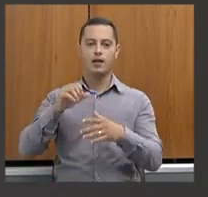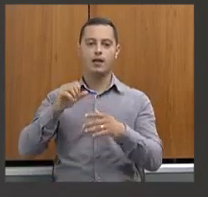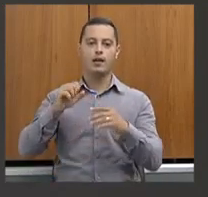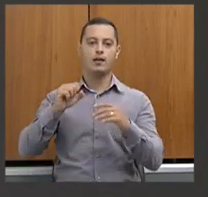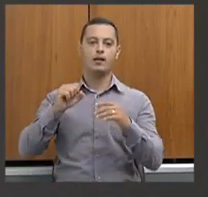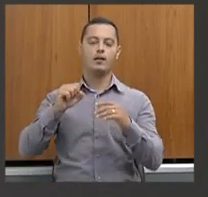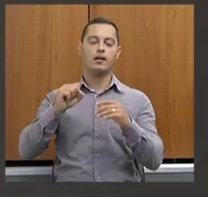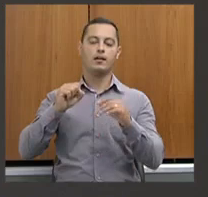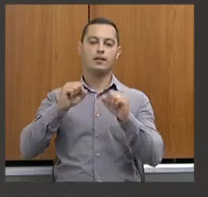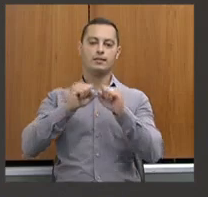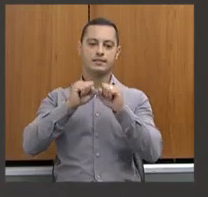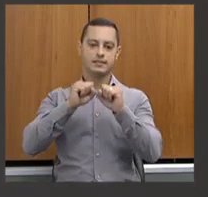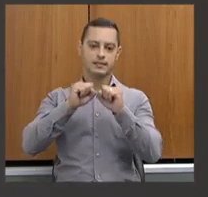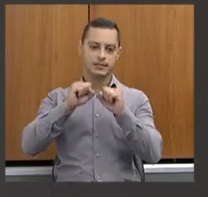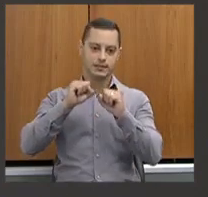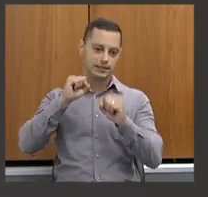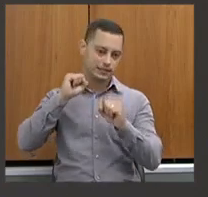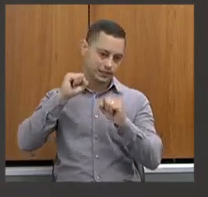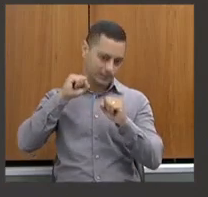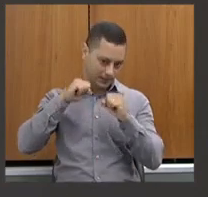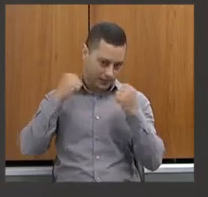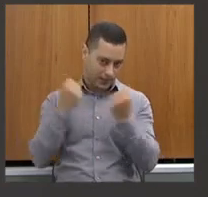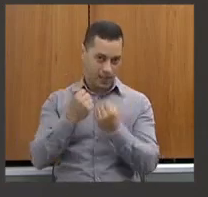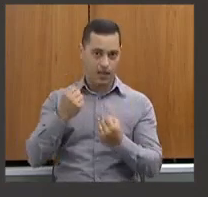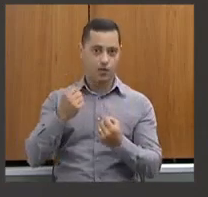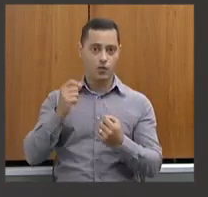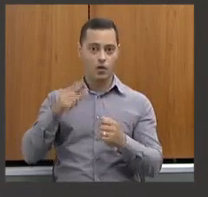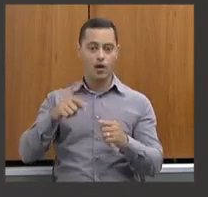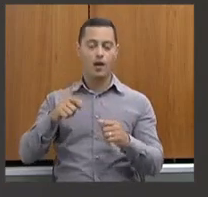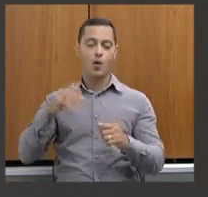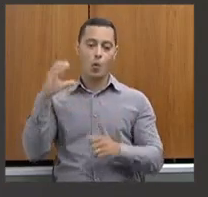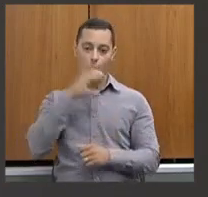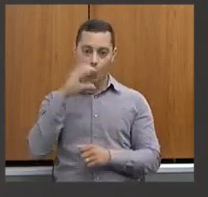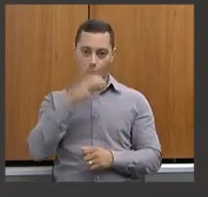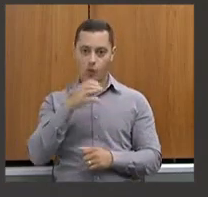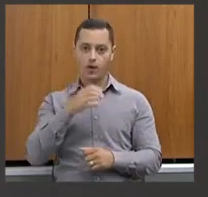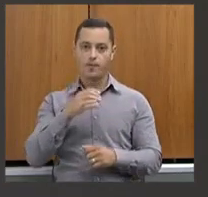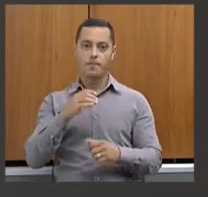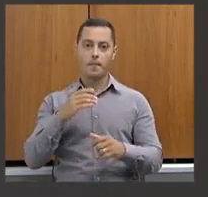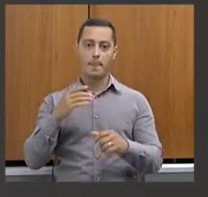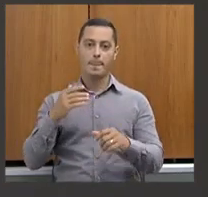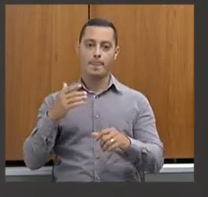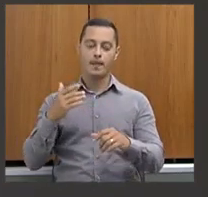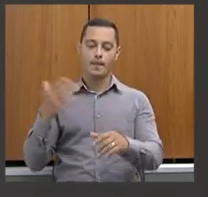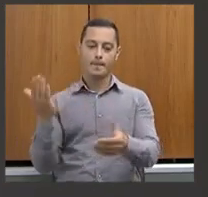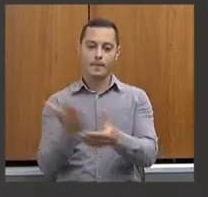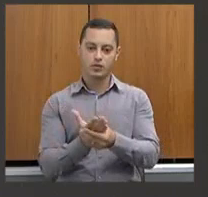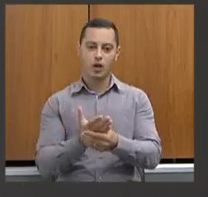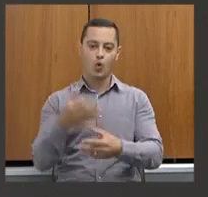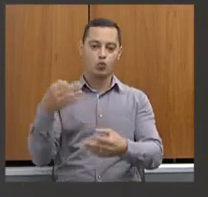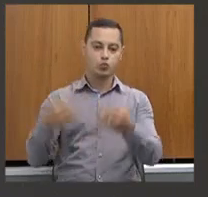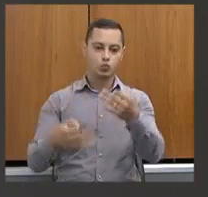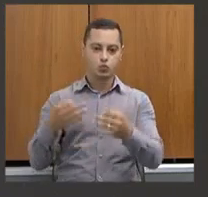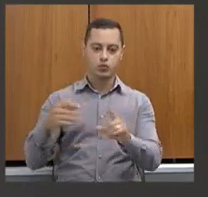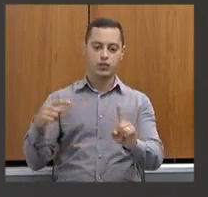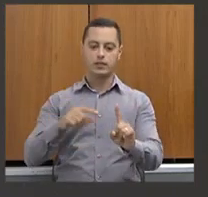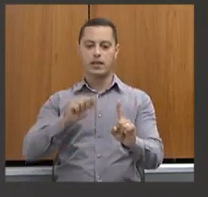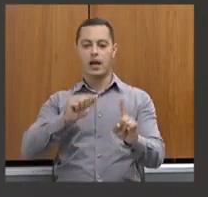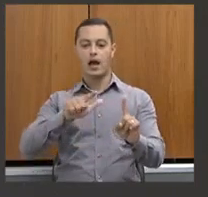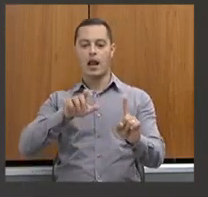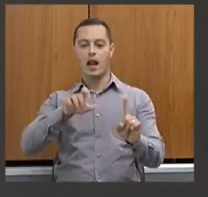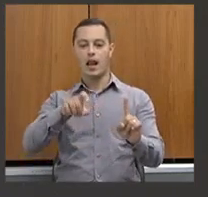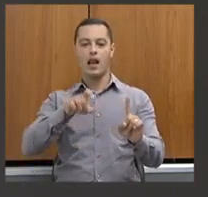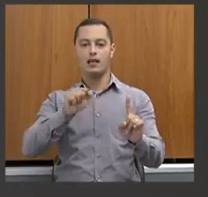providências para com urgência no exercício de competência privativa processar e julgar o senhor Alexandre de Moraes